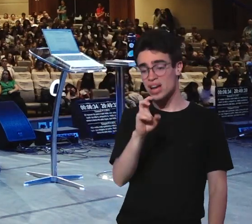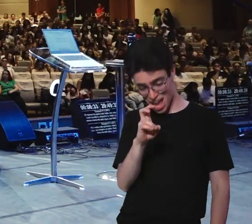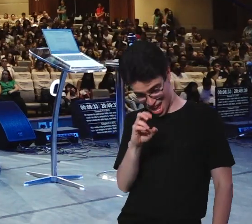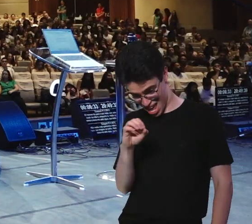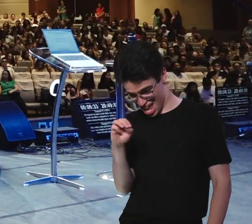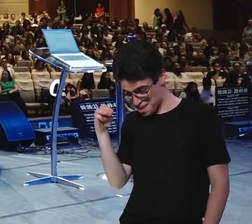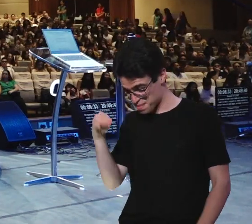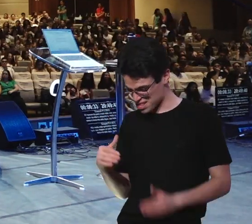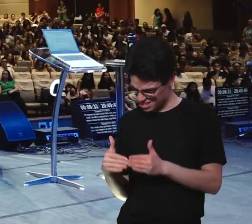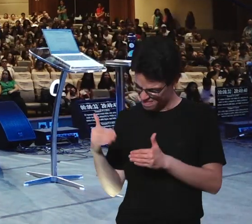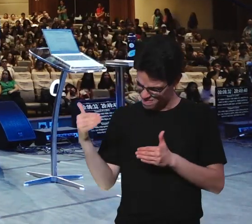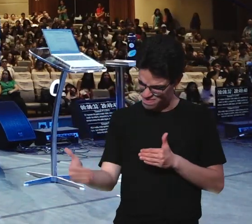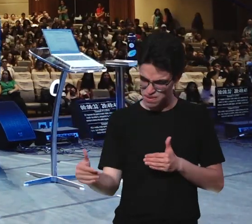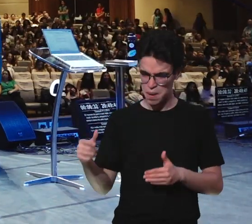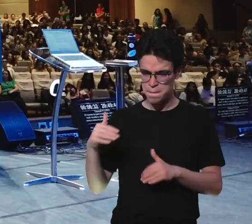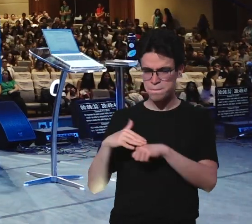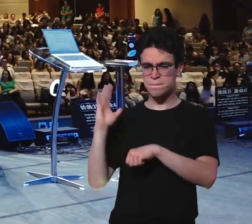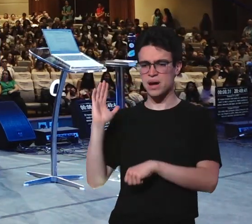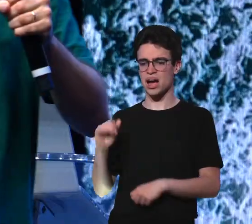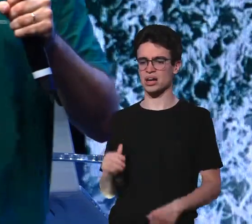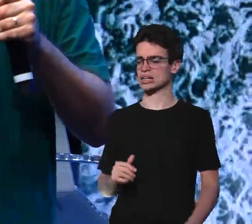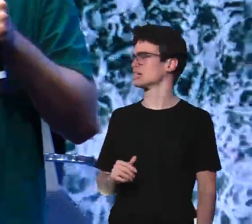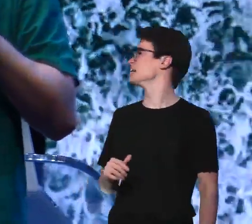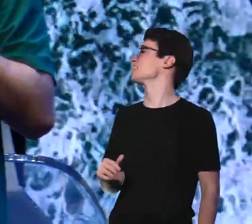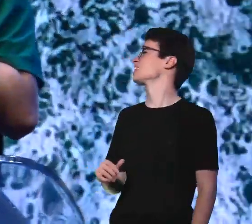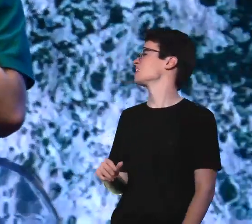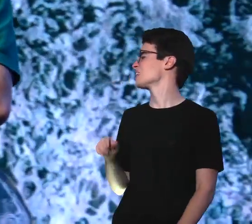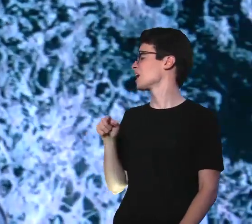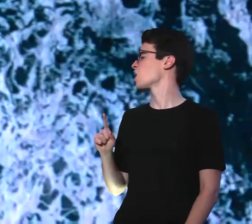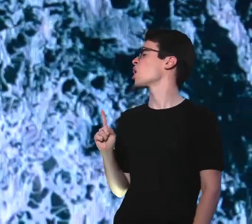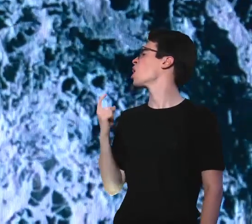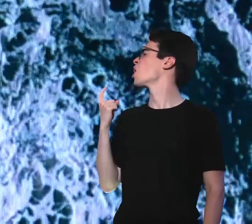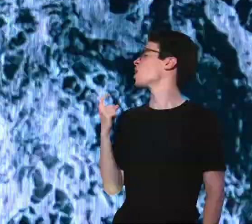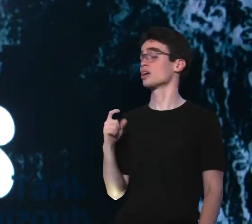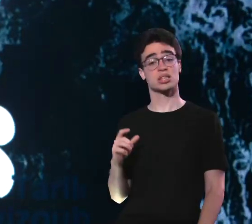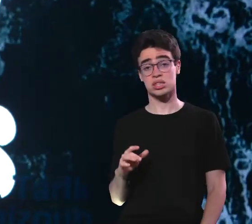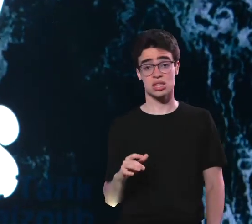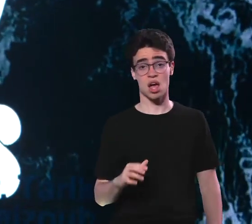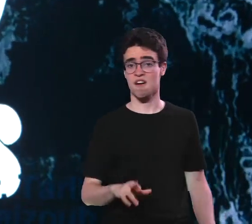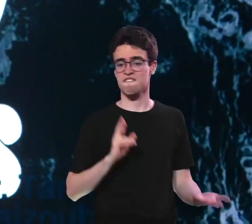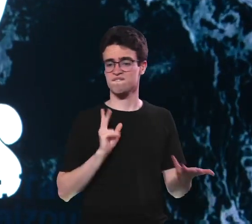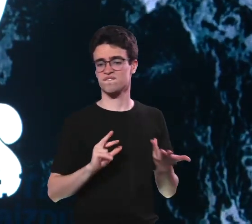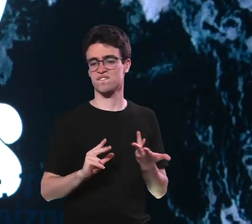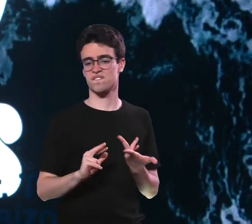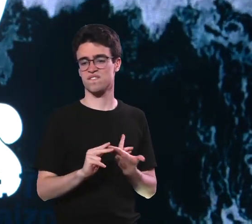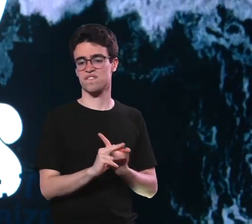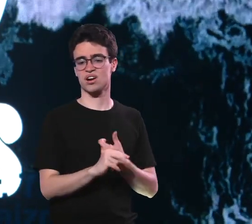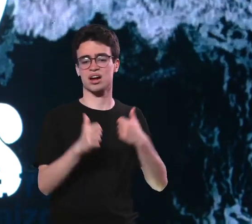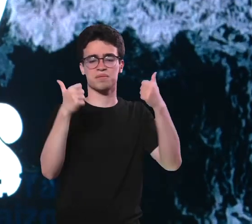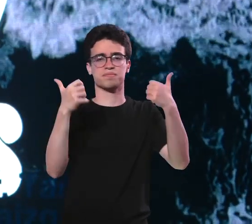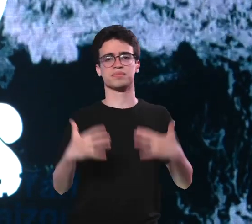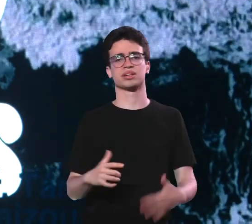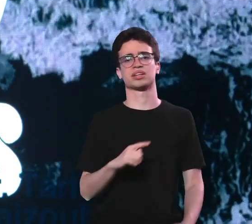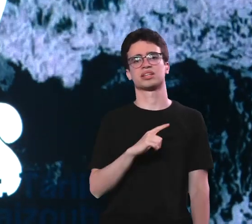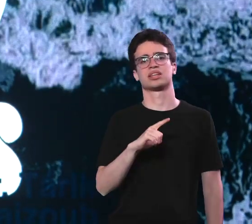metros. Aí você pensa, não, esse é o único texto da palavra. Não, tem vários textos que falam sobre